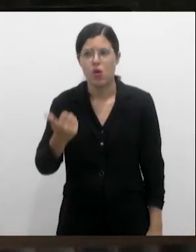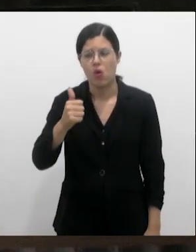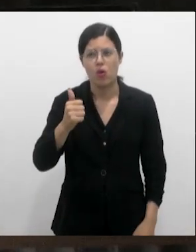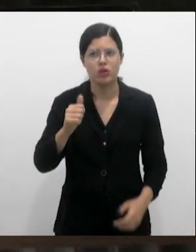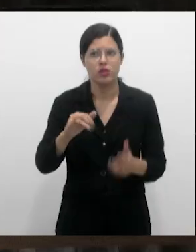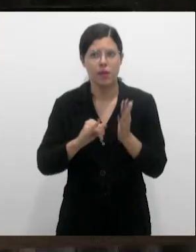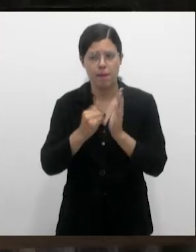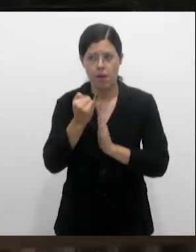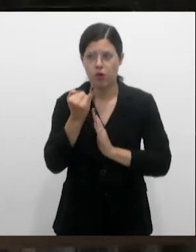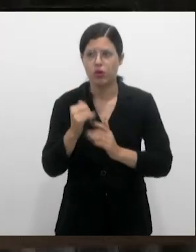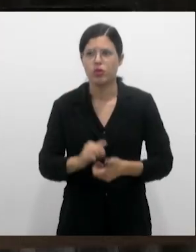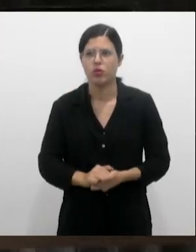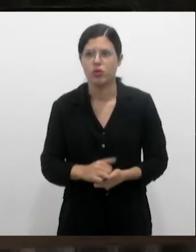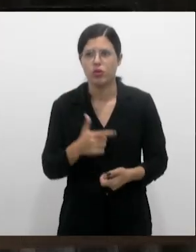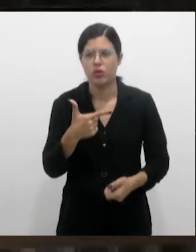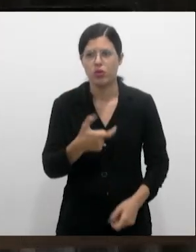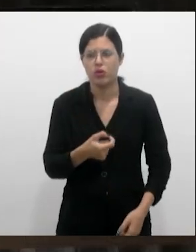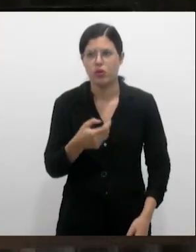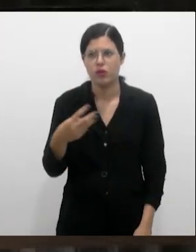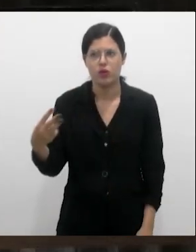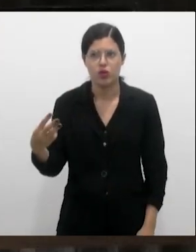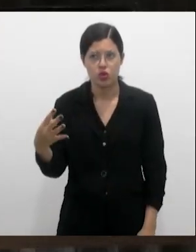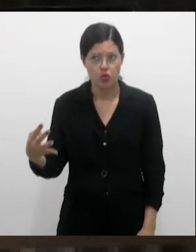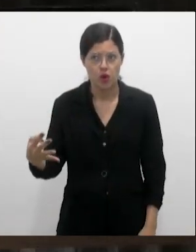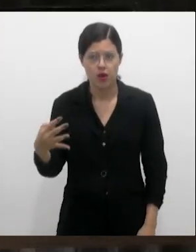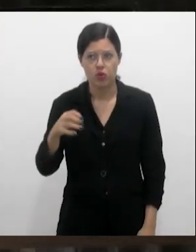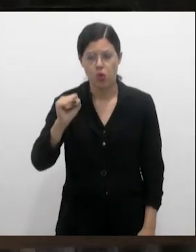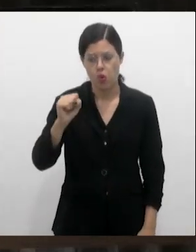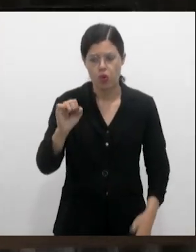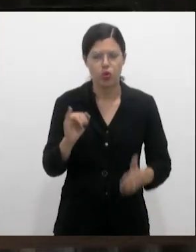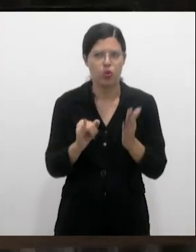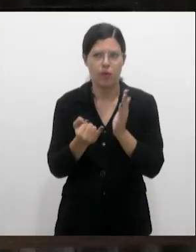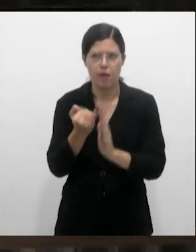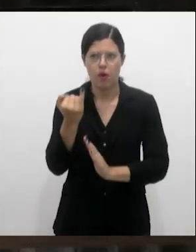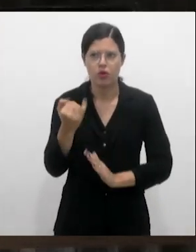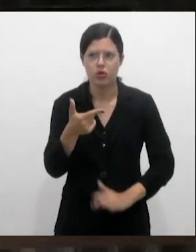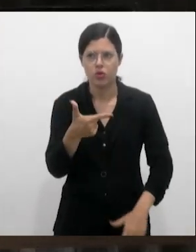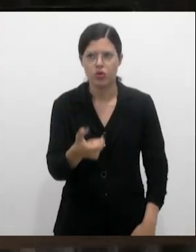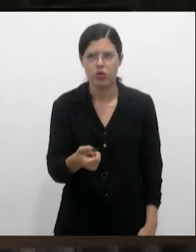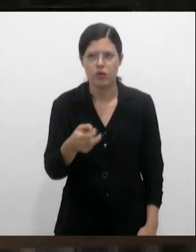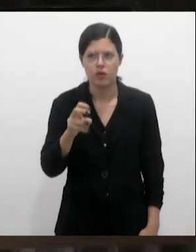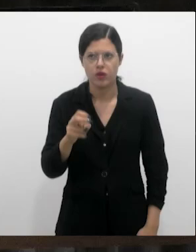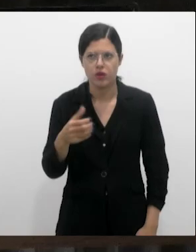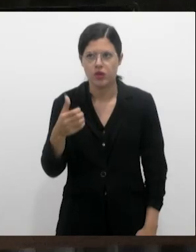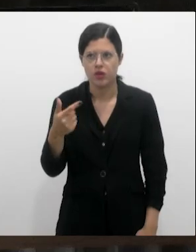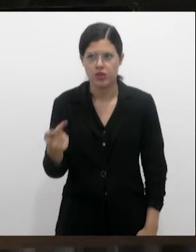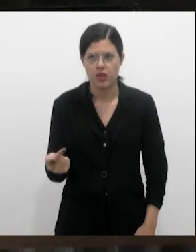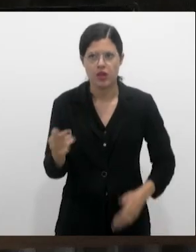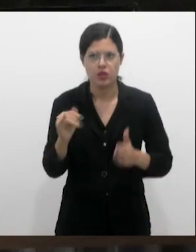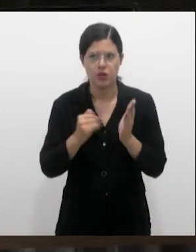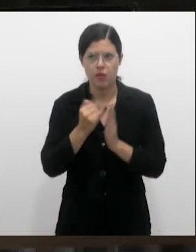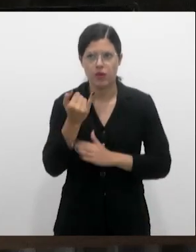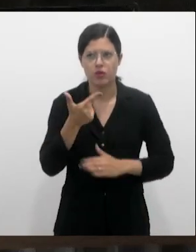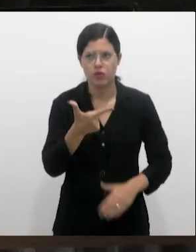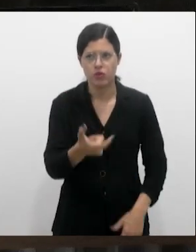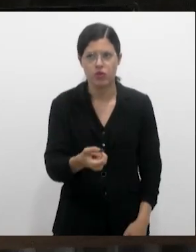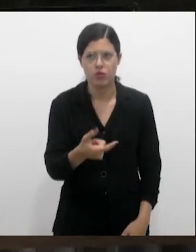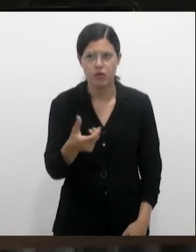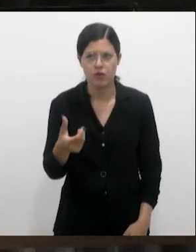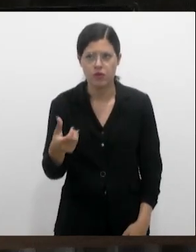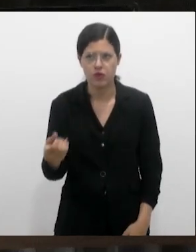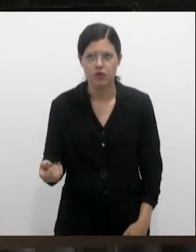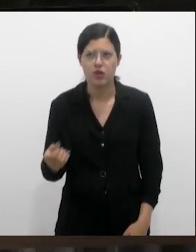impostos, em 2024 foram 8 impostos, em 2025 7 impostos, em 2026 até agora já